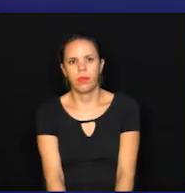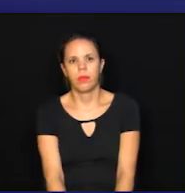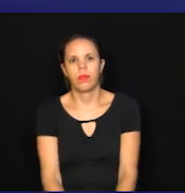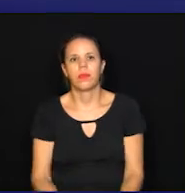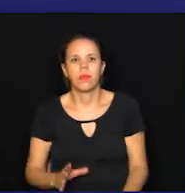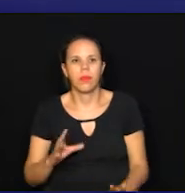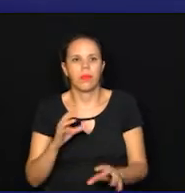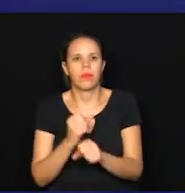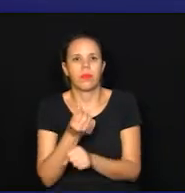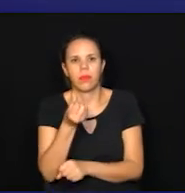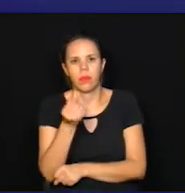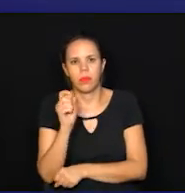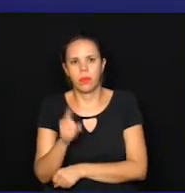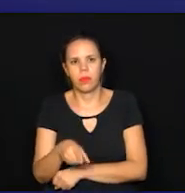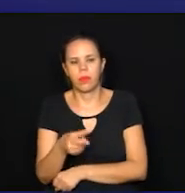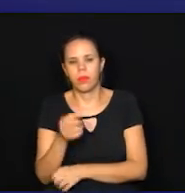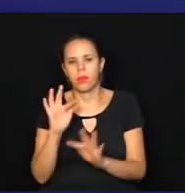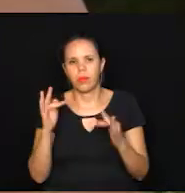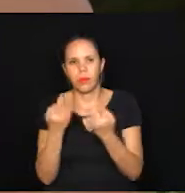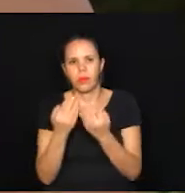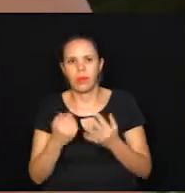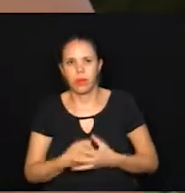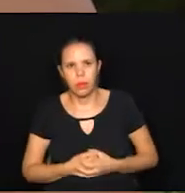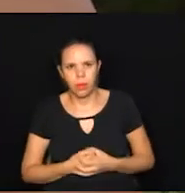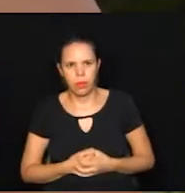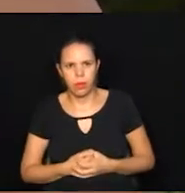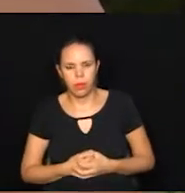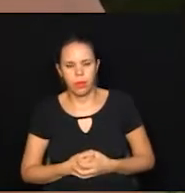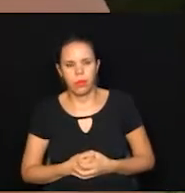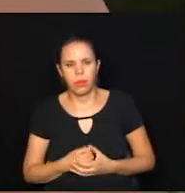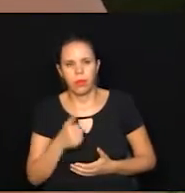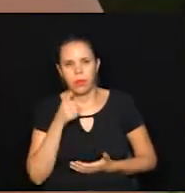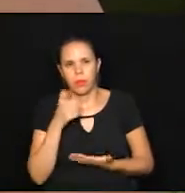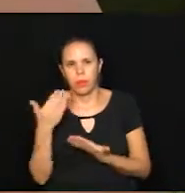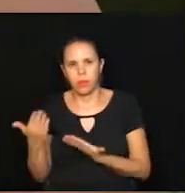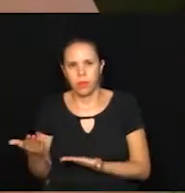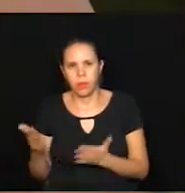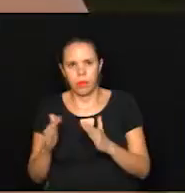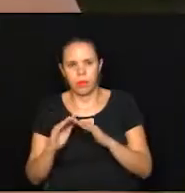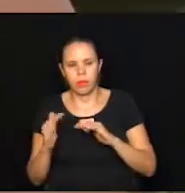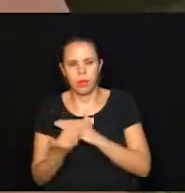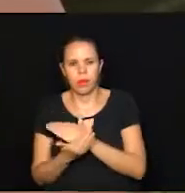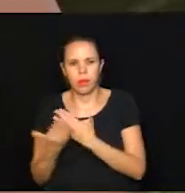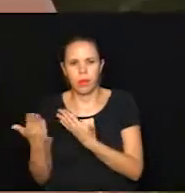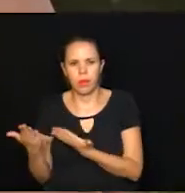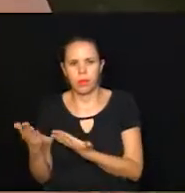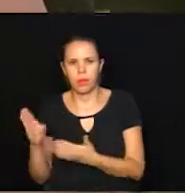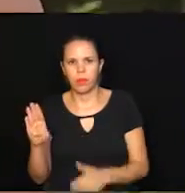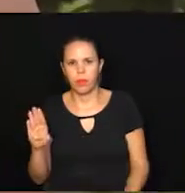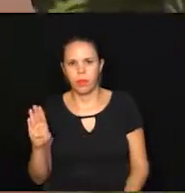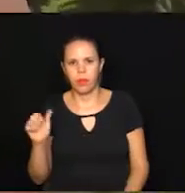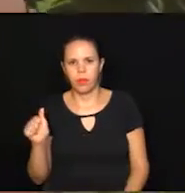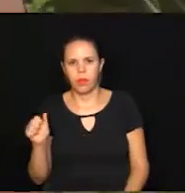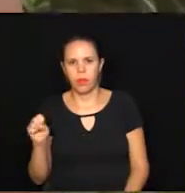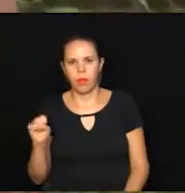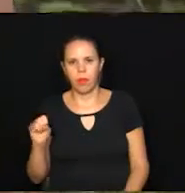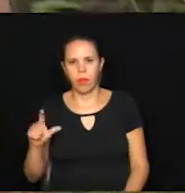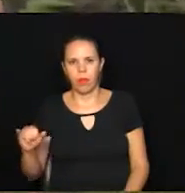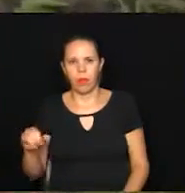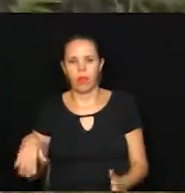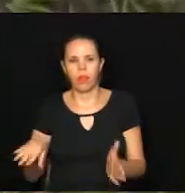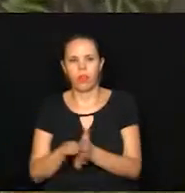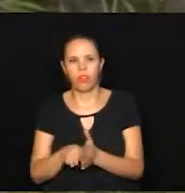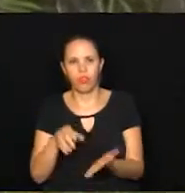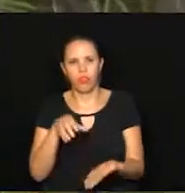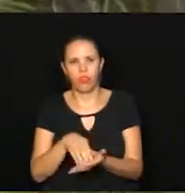chegam a mais de 6 mil famílias. A Mônica, que mora no bairro Bassoli, relata a dificuldade de chegar até a